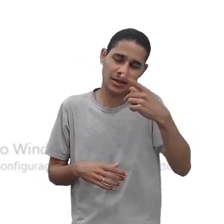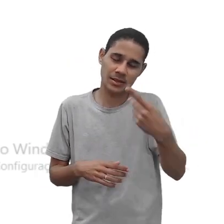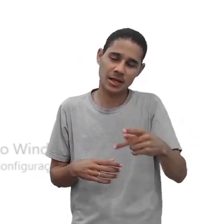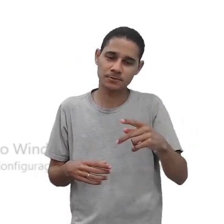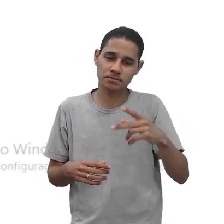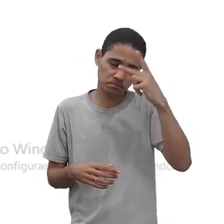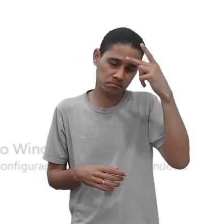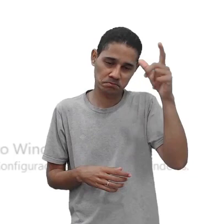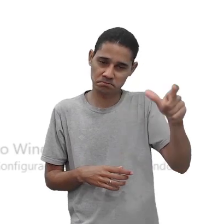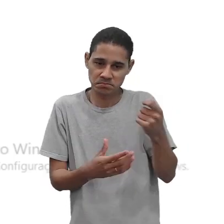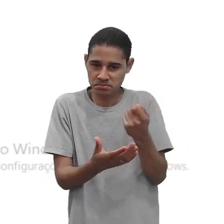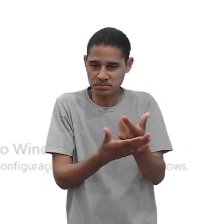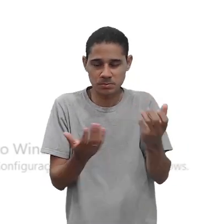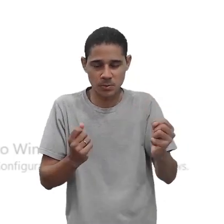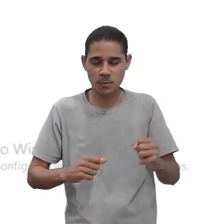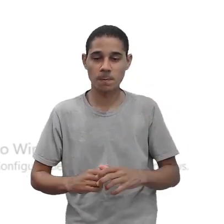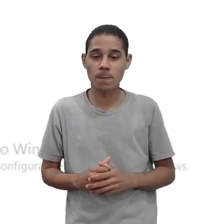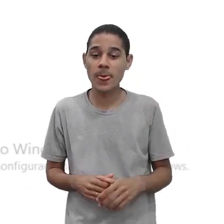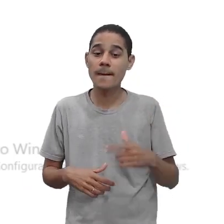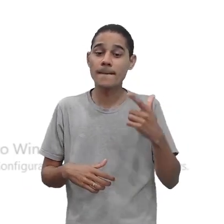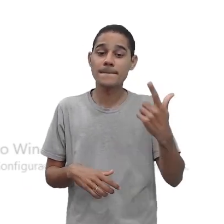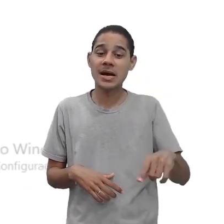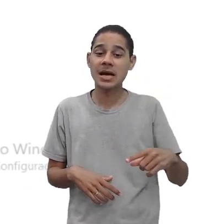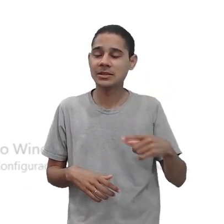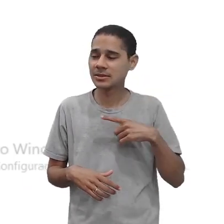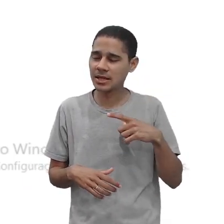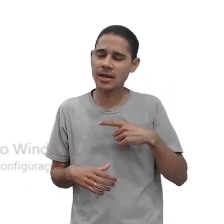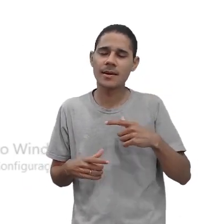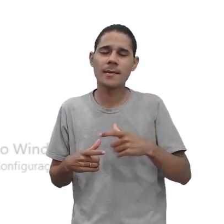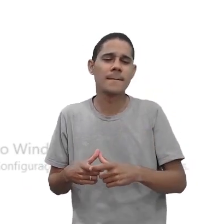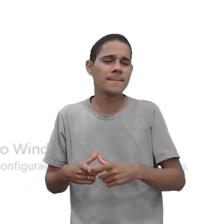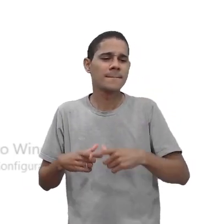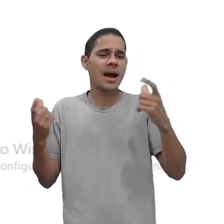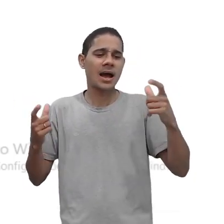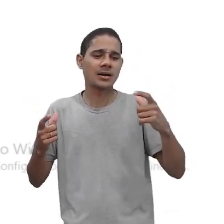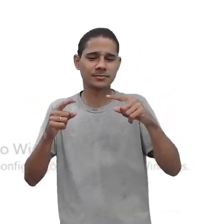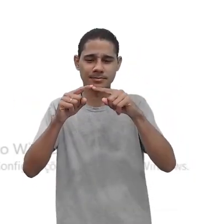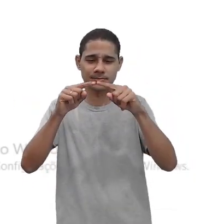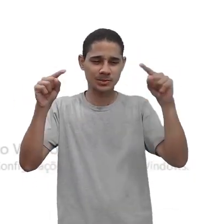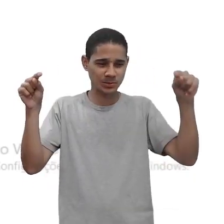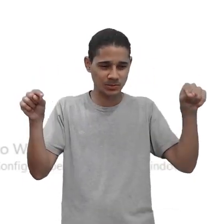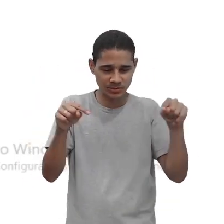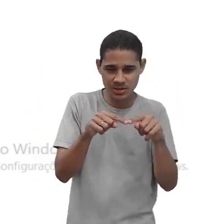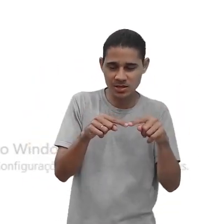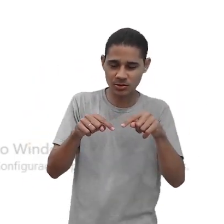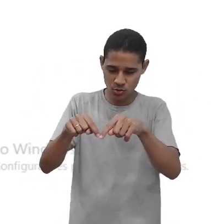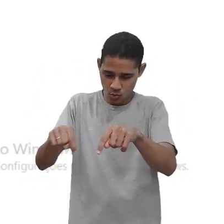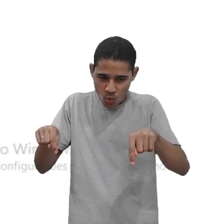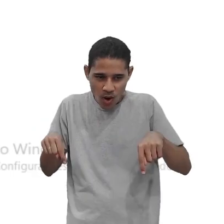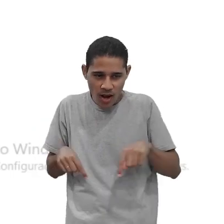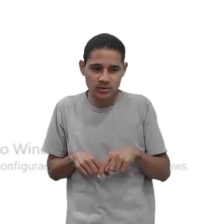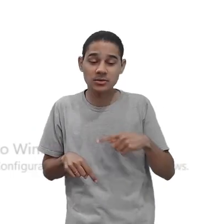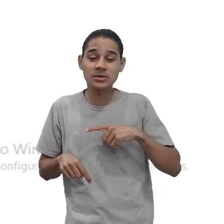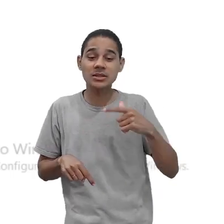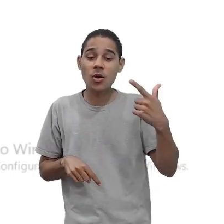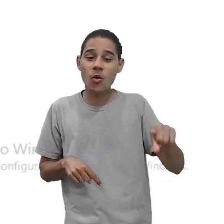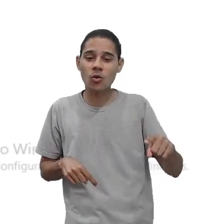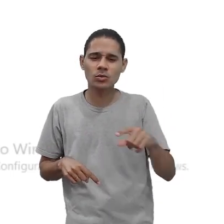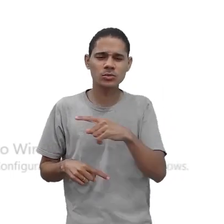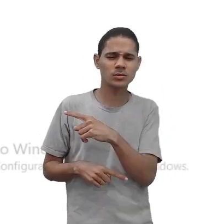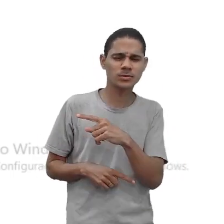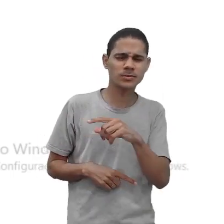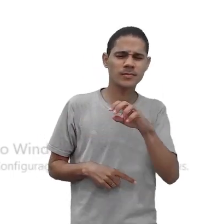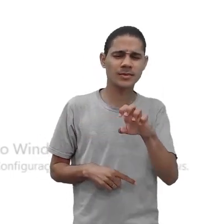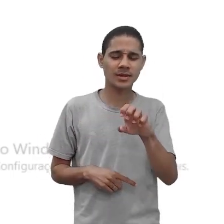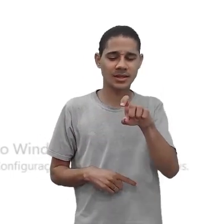E além dessas questões mais retangulares e quadradas, existe também esse revestimento que é o hexagonal, né,